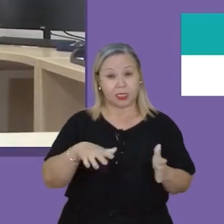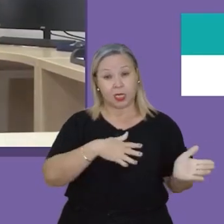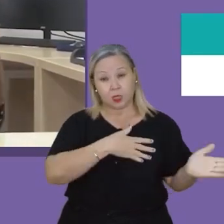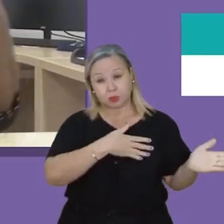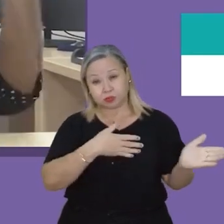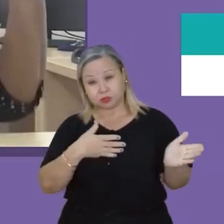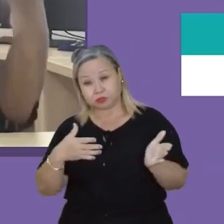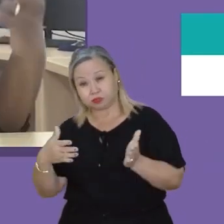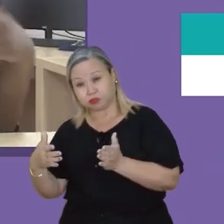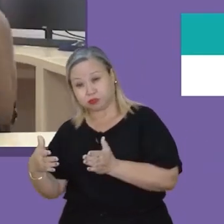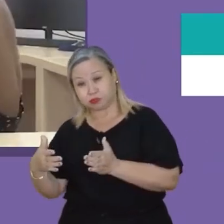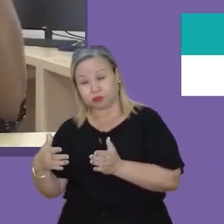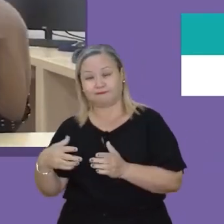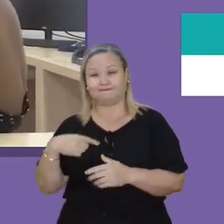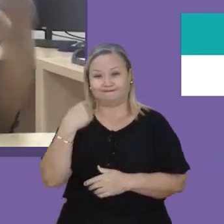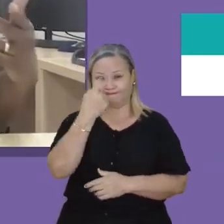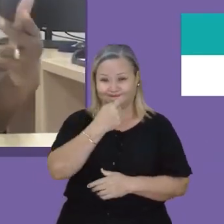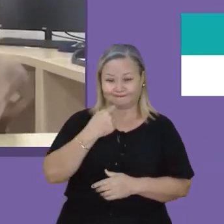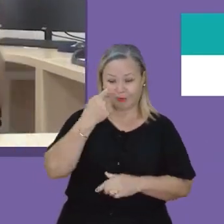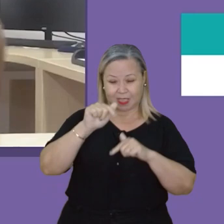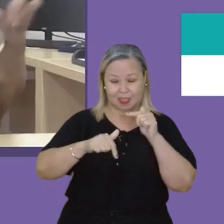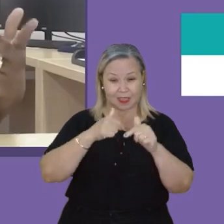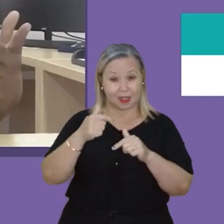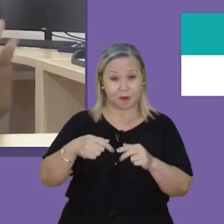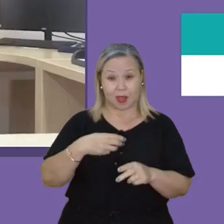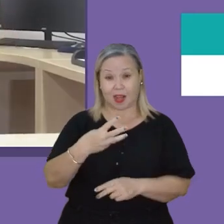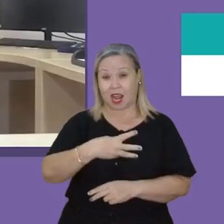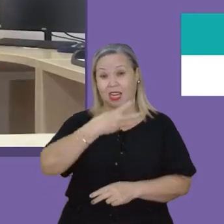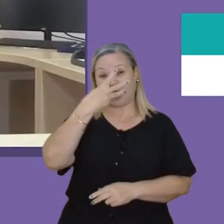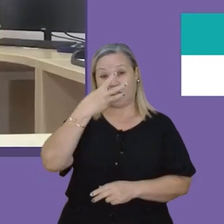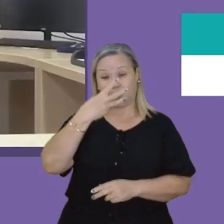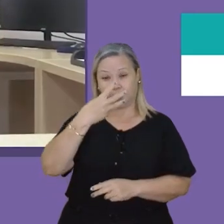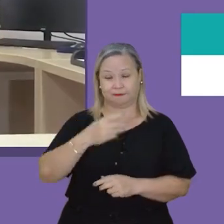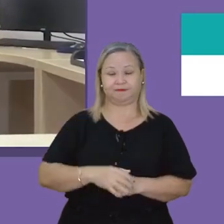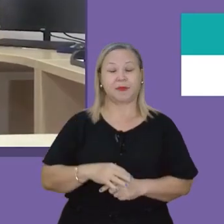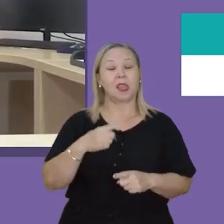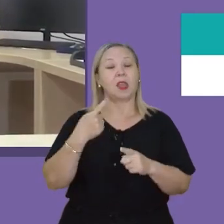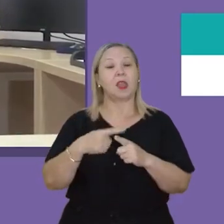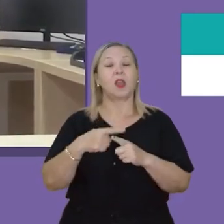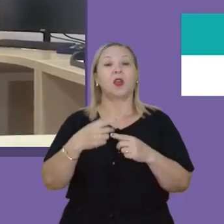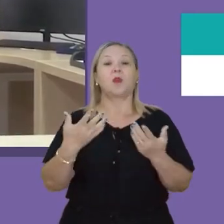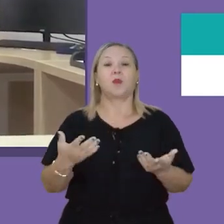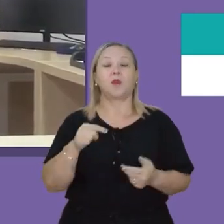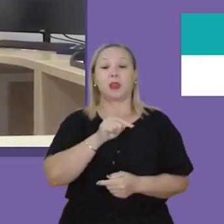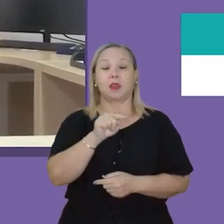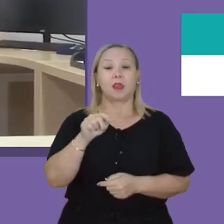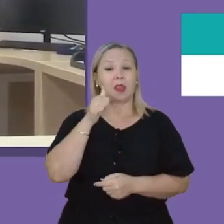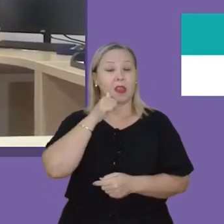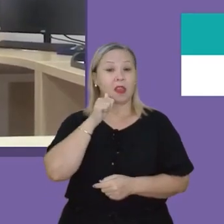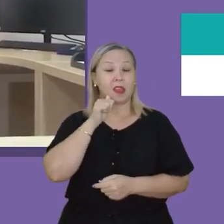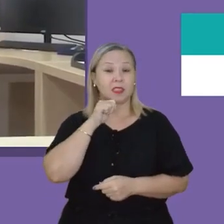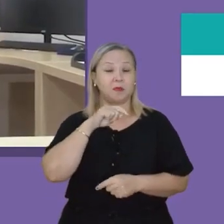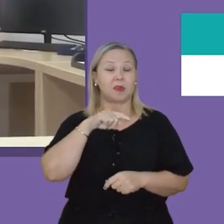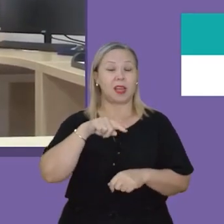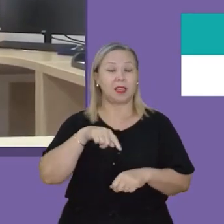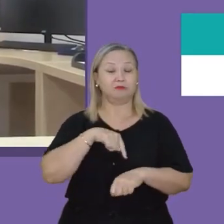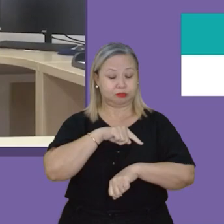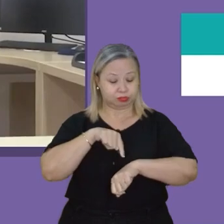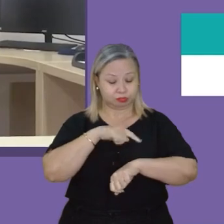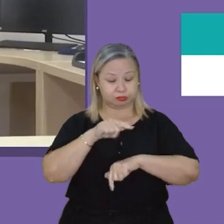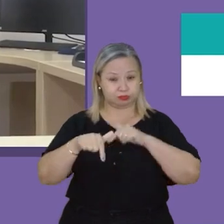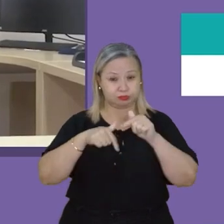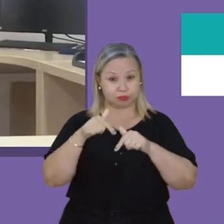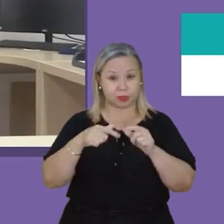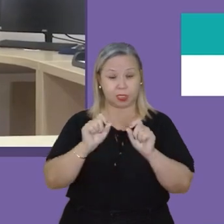sempre foi tripla, nem mais dupla, tripla, porque essa mulher, à medida que